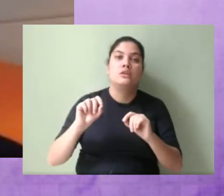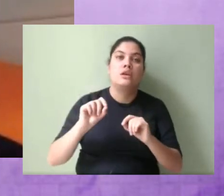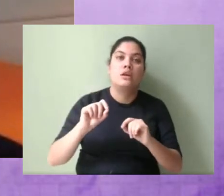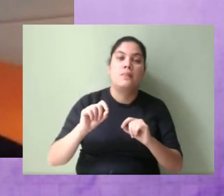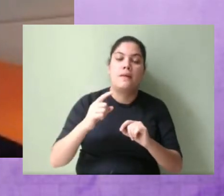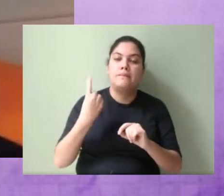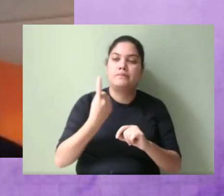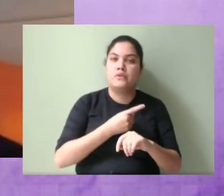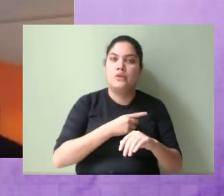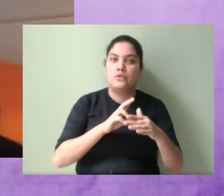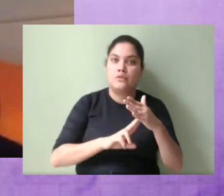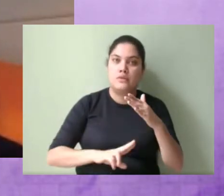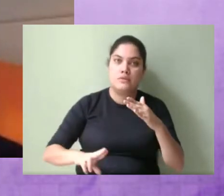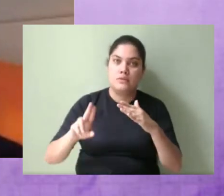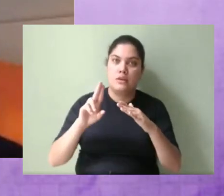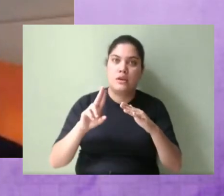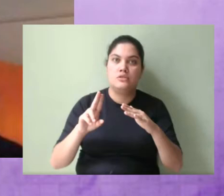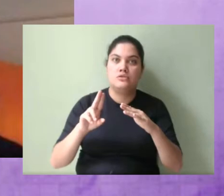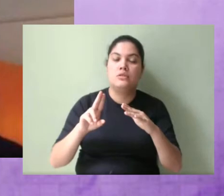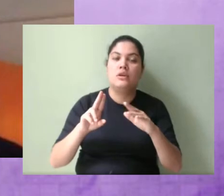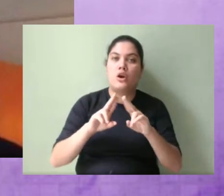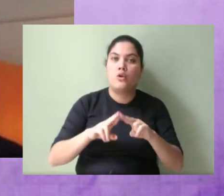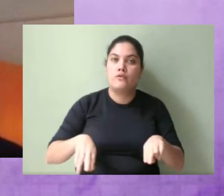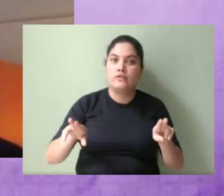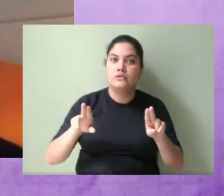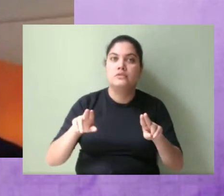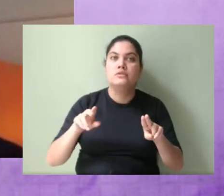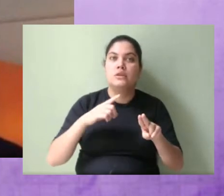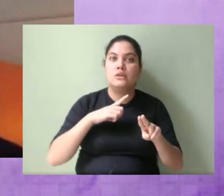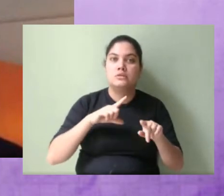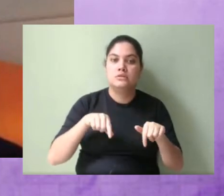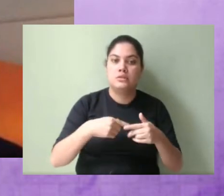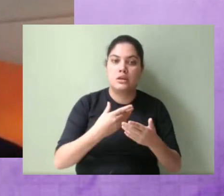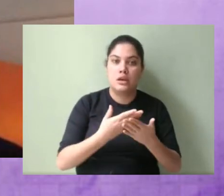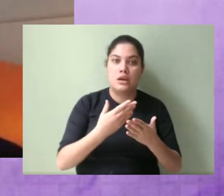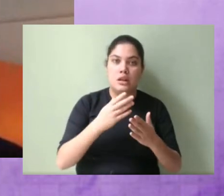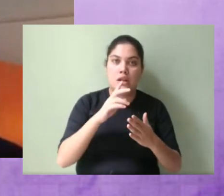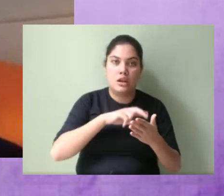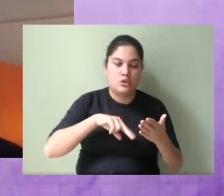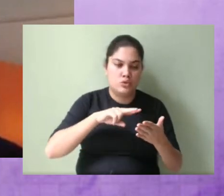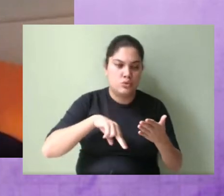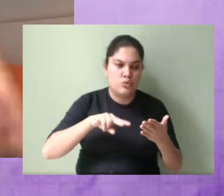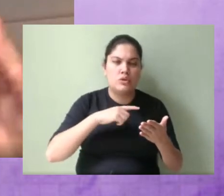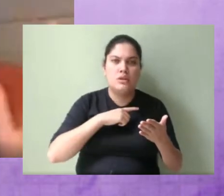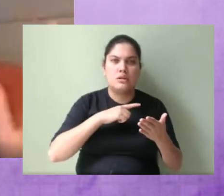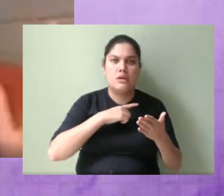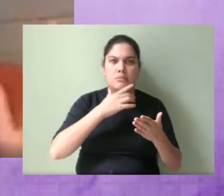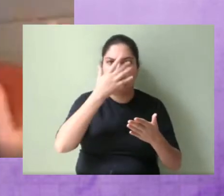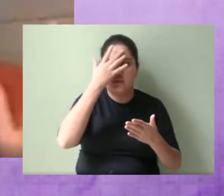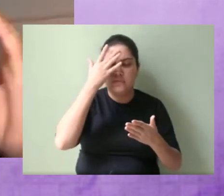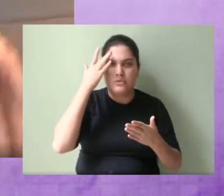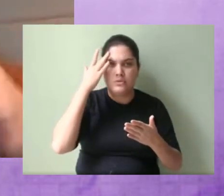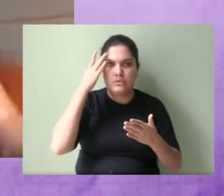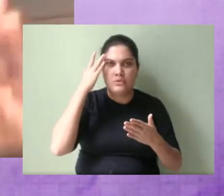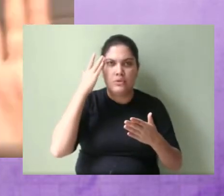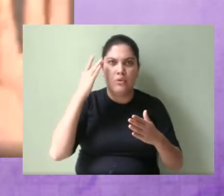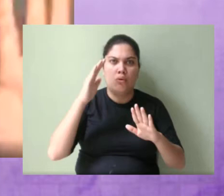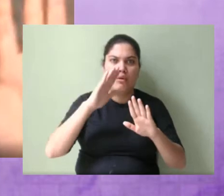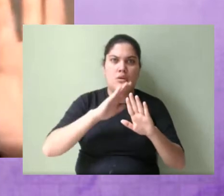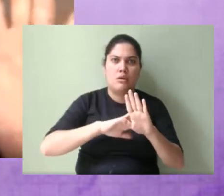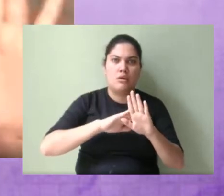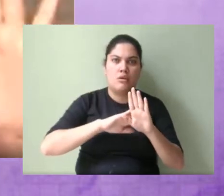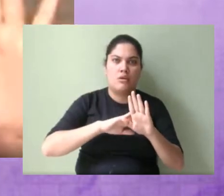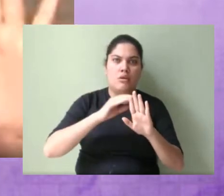Blumenau, em 2016, teve um escândalo numa universidade que uma menina, a nossa universidade